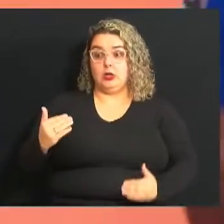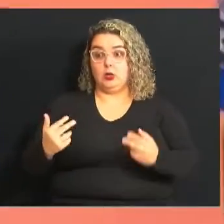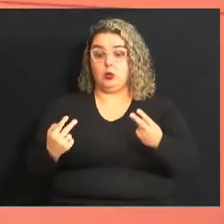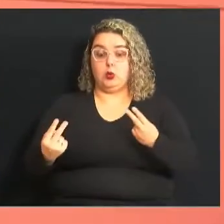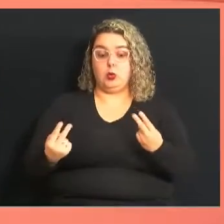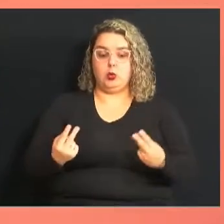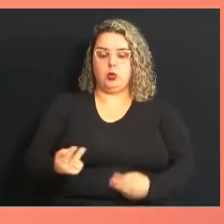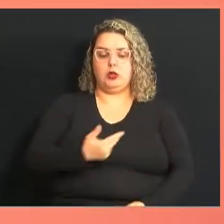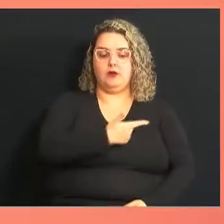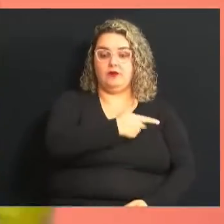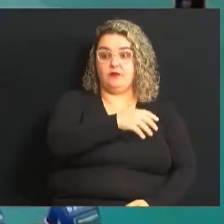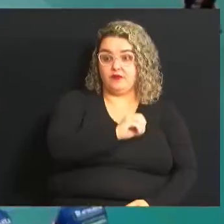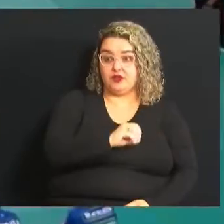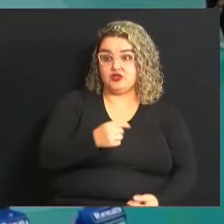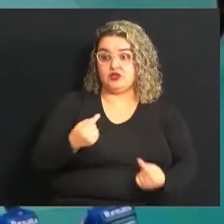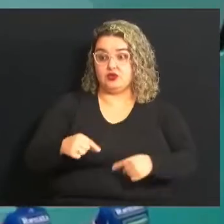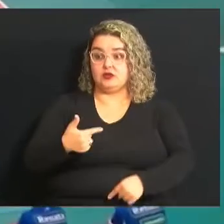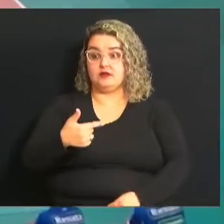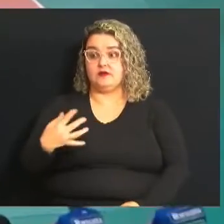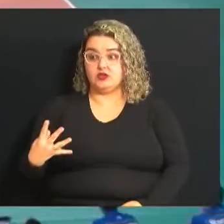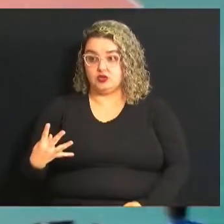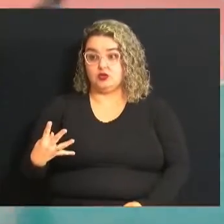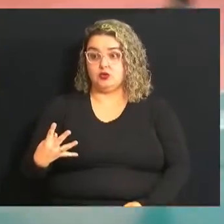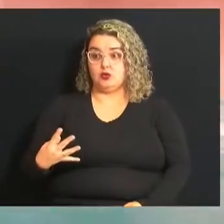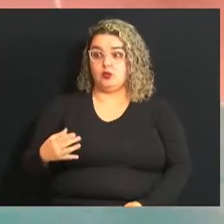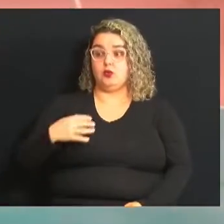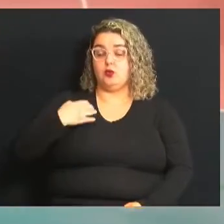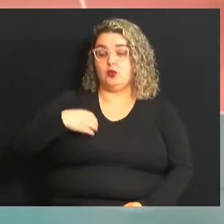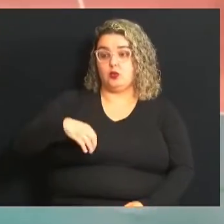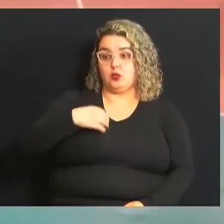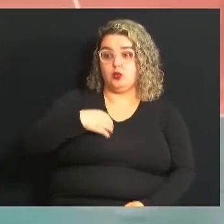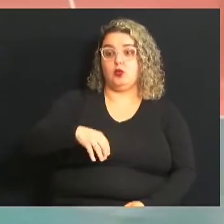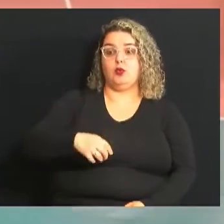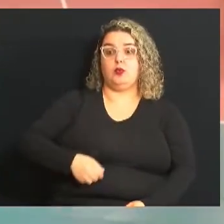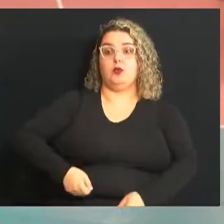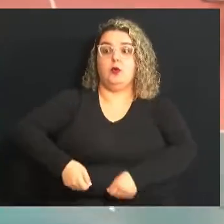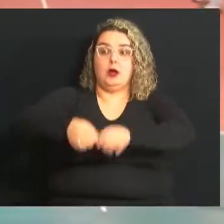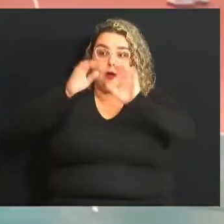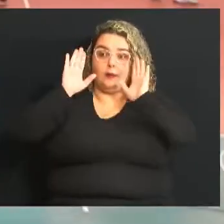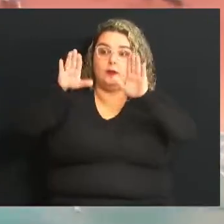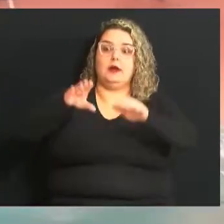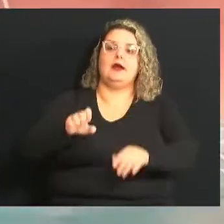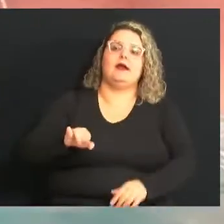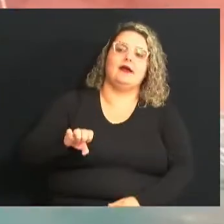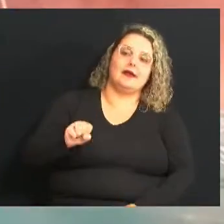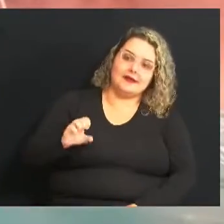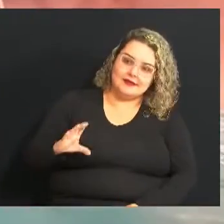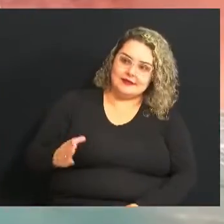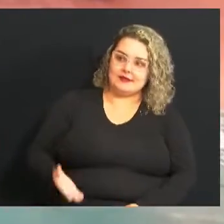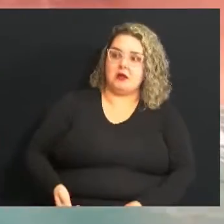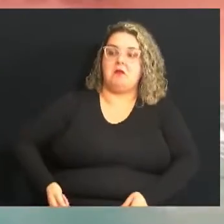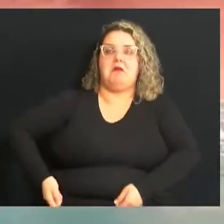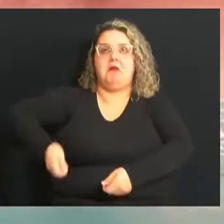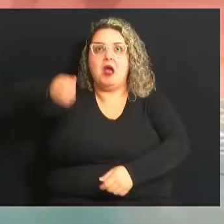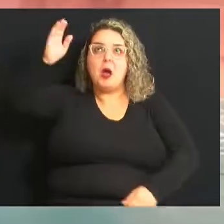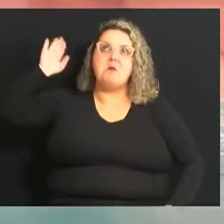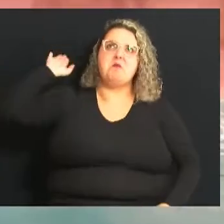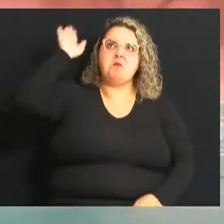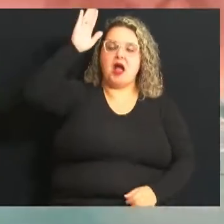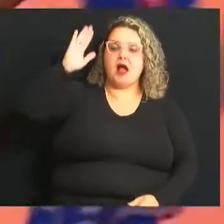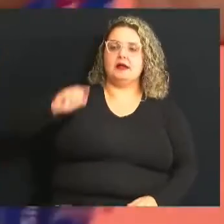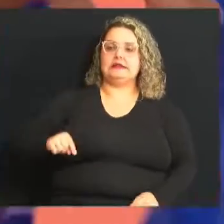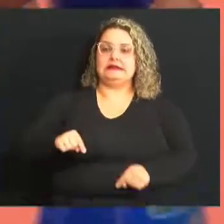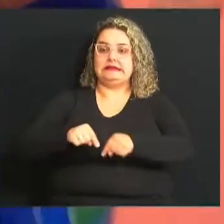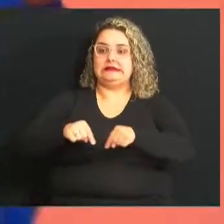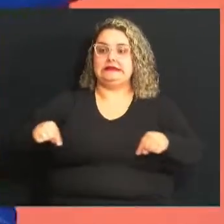25-24, o argentino Lazo fez um ace Quiçá que achou o cantinho da